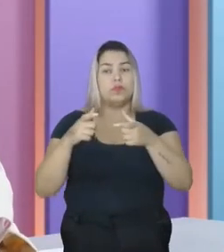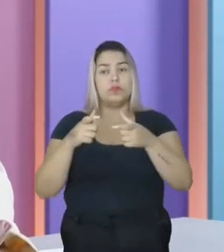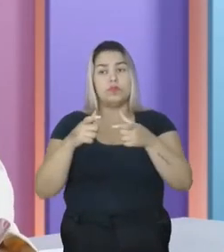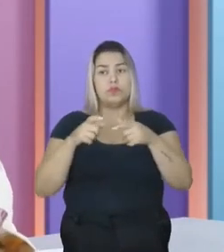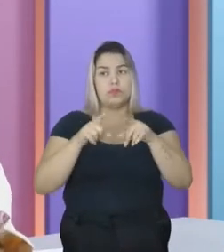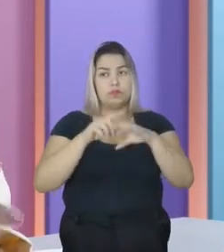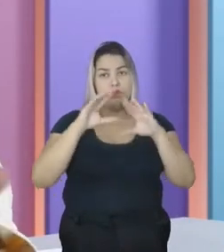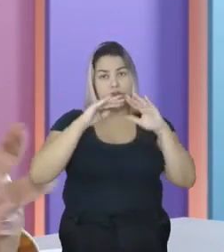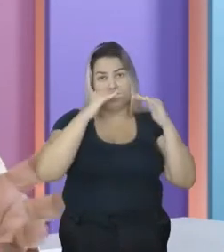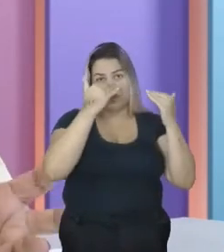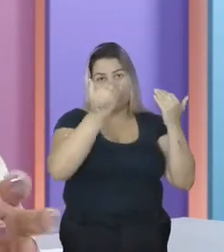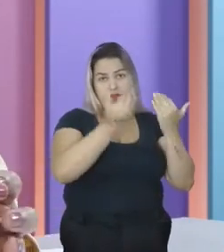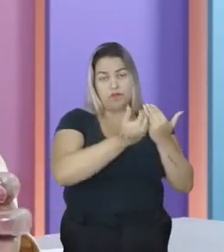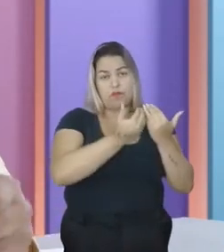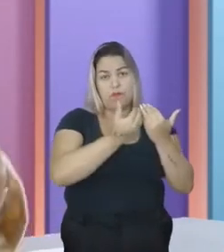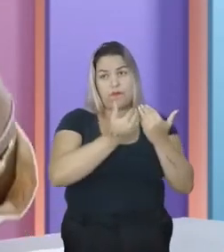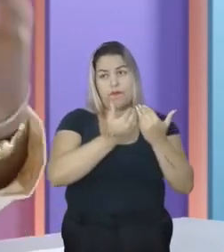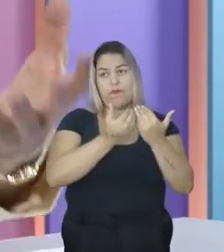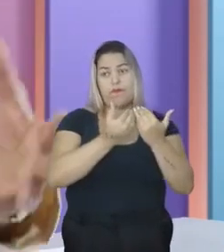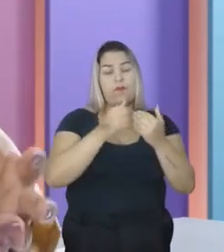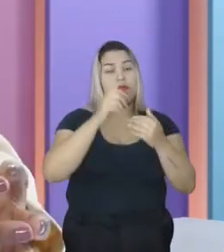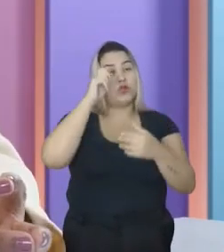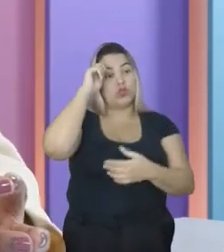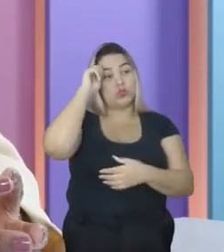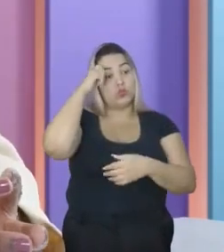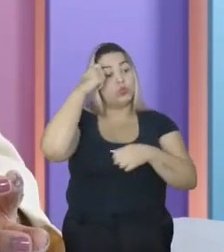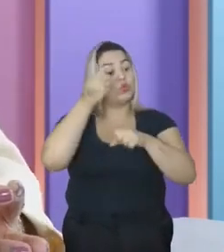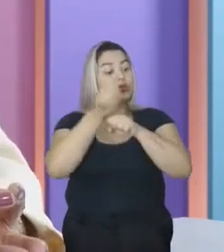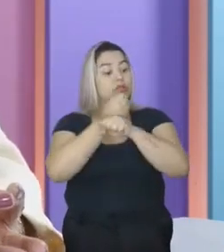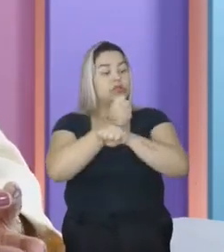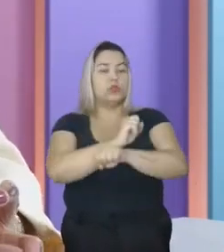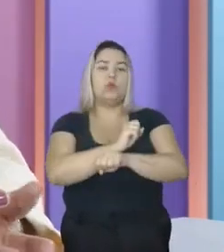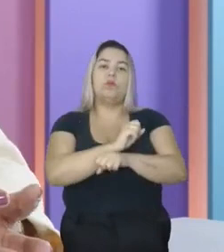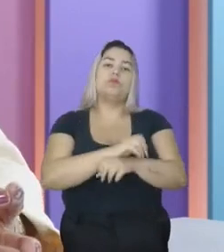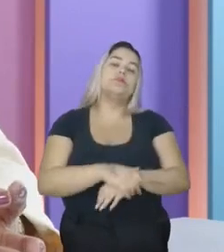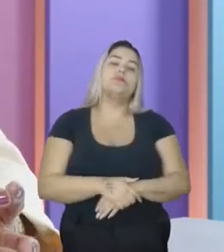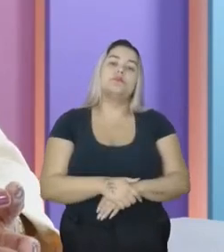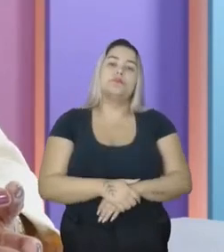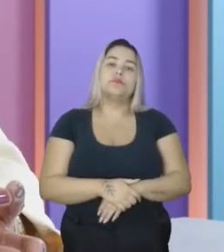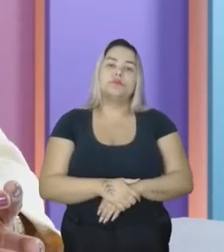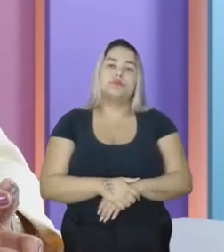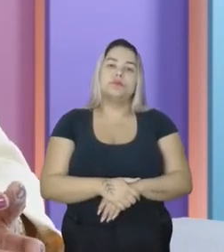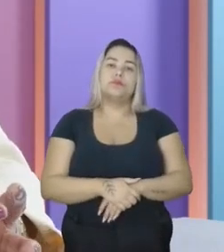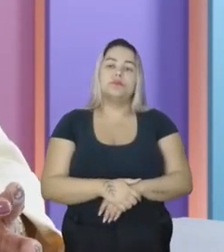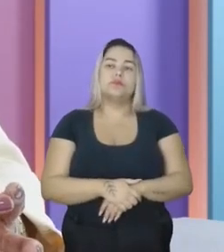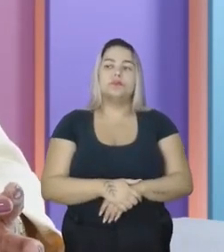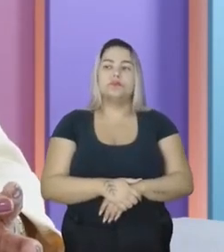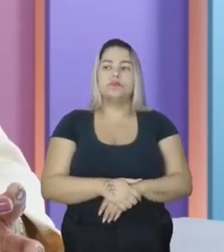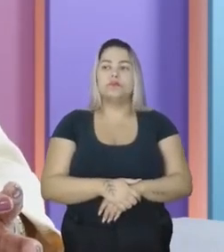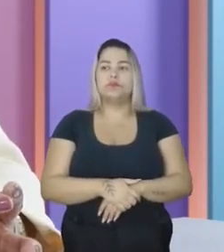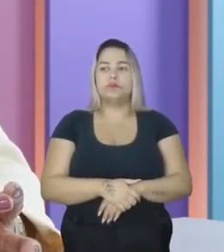das comunidades remanescentes de quilombo, dos quilombos, né? Que a partir